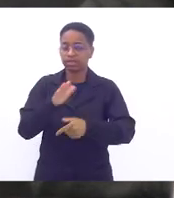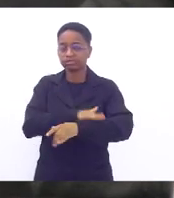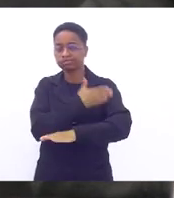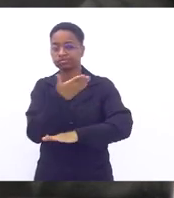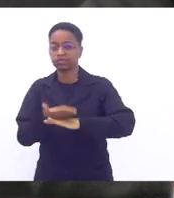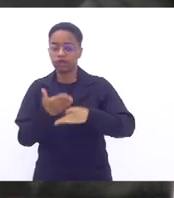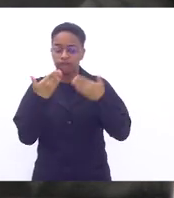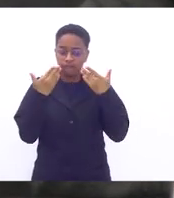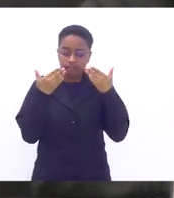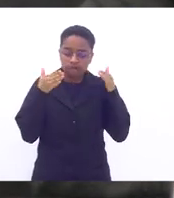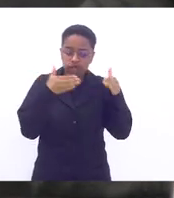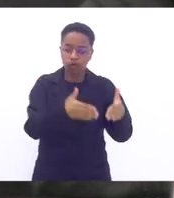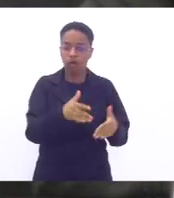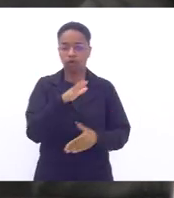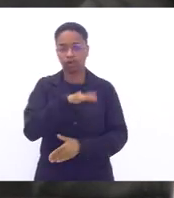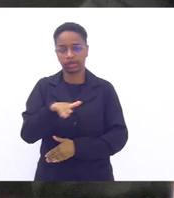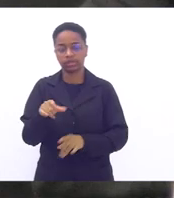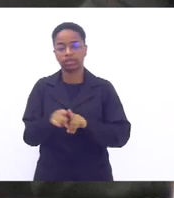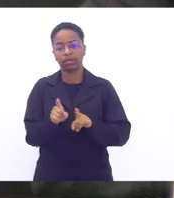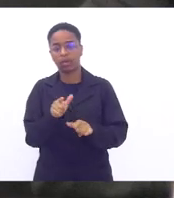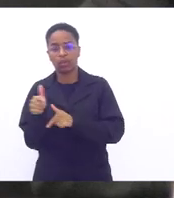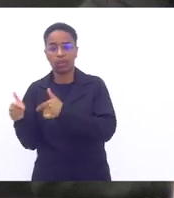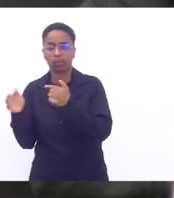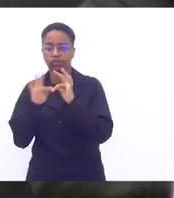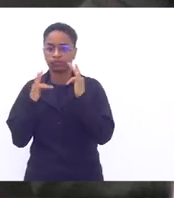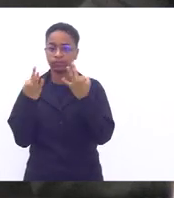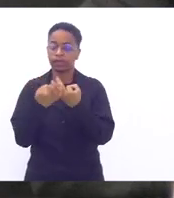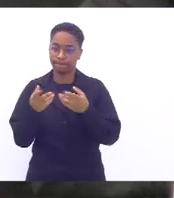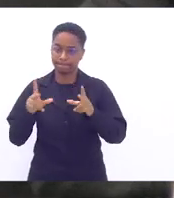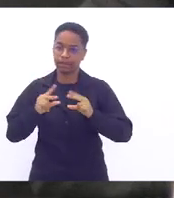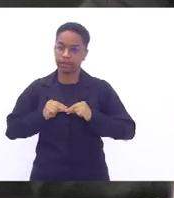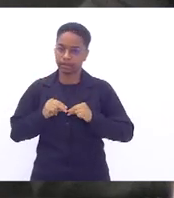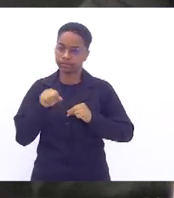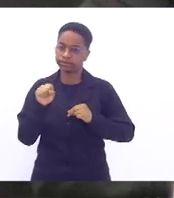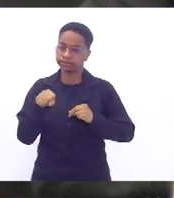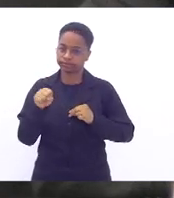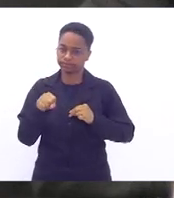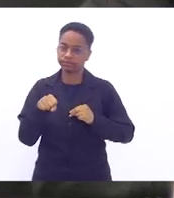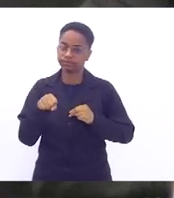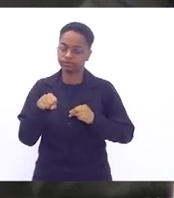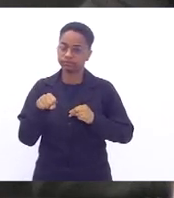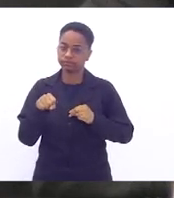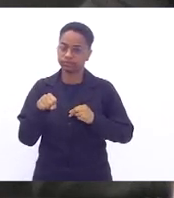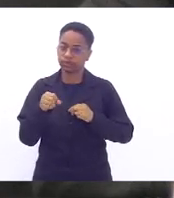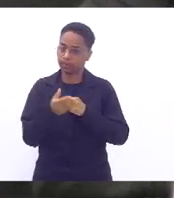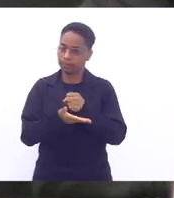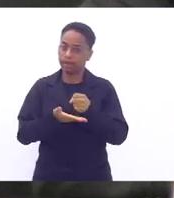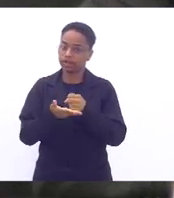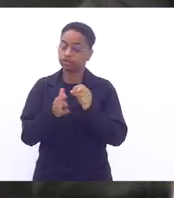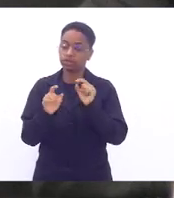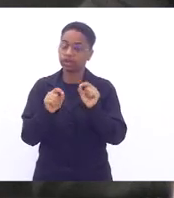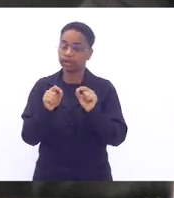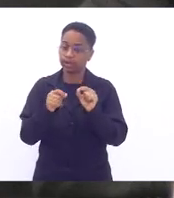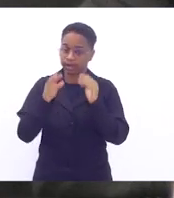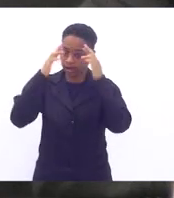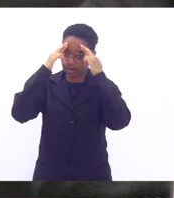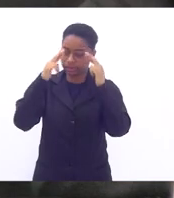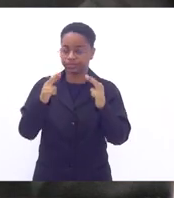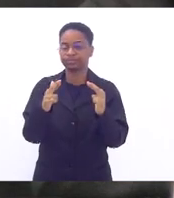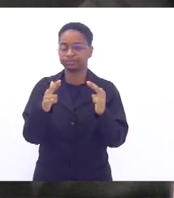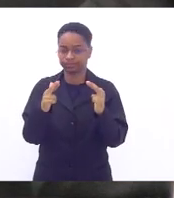e assim como outros pais merecem o mínimo que é o respeito